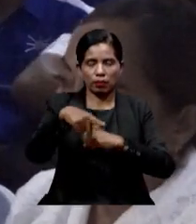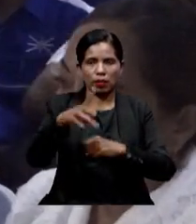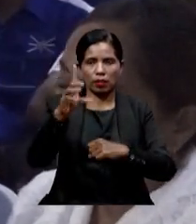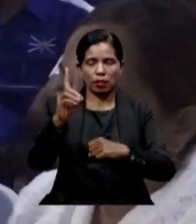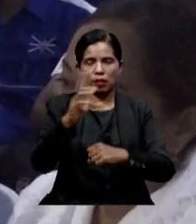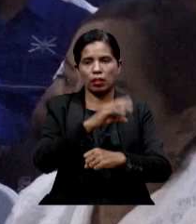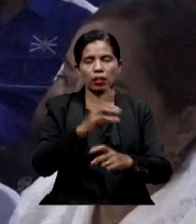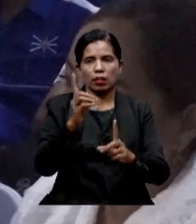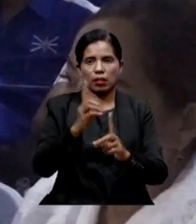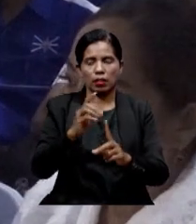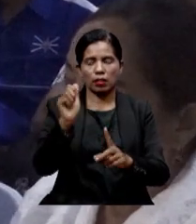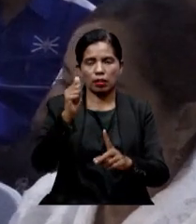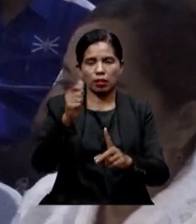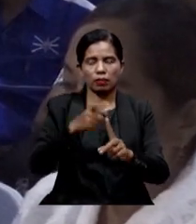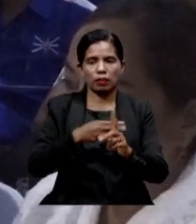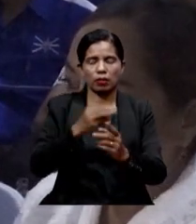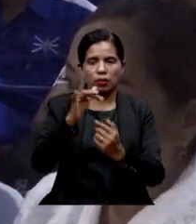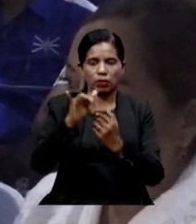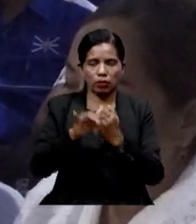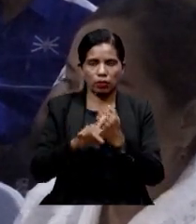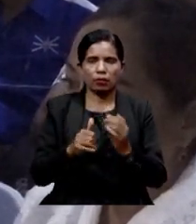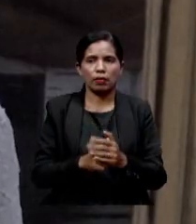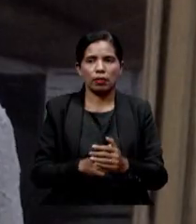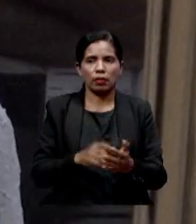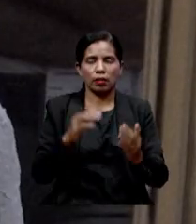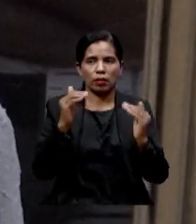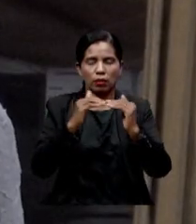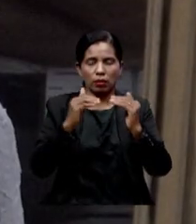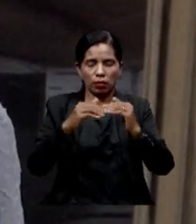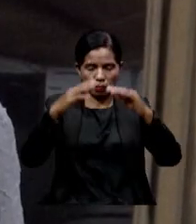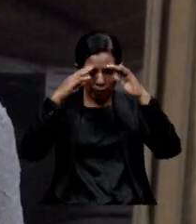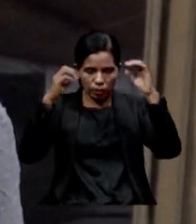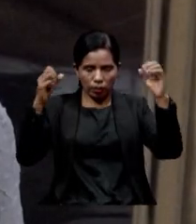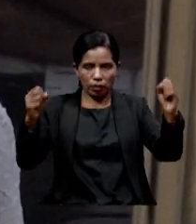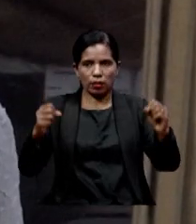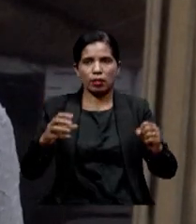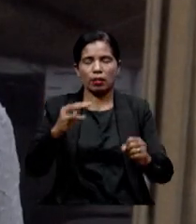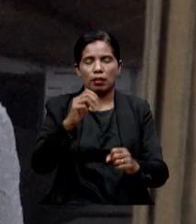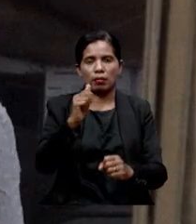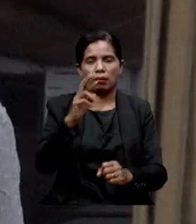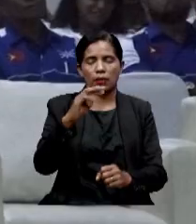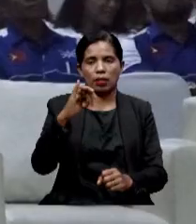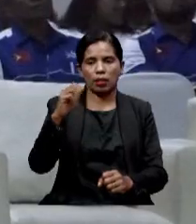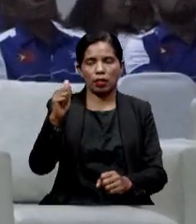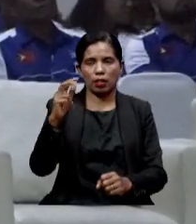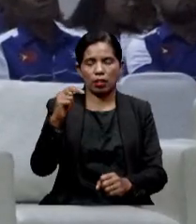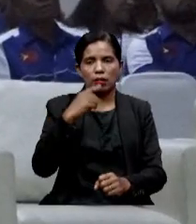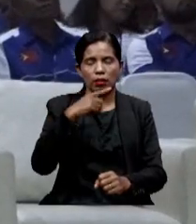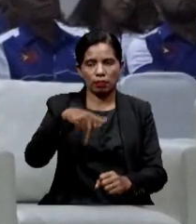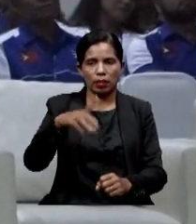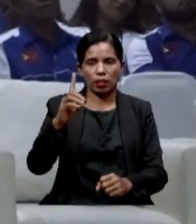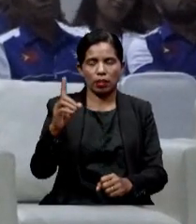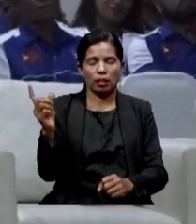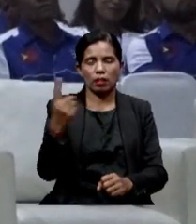nebe monu ihe loran sanulu fulang zunyum. Ia discurso Presidente Partido Democrático Mariano Senam Sabino Hateten, PD na